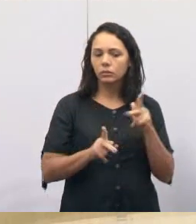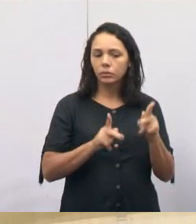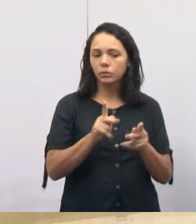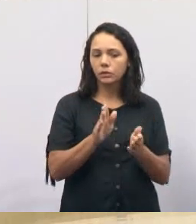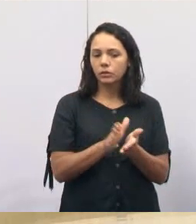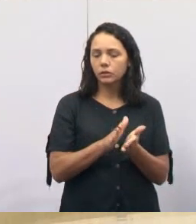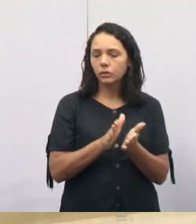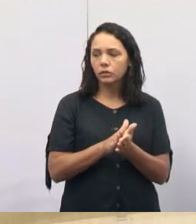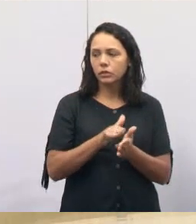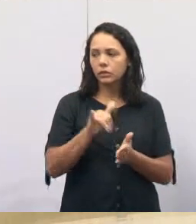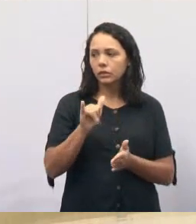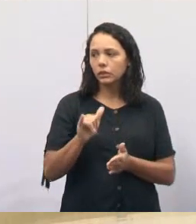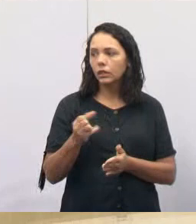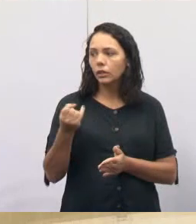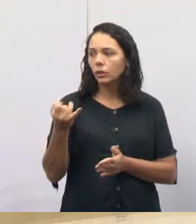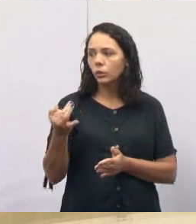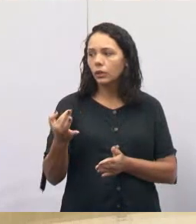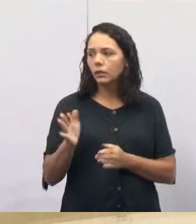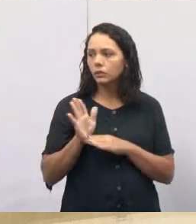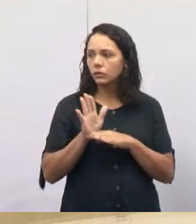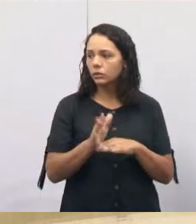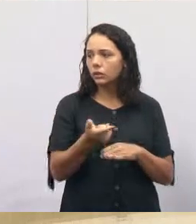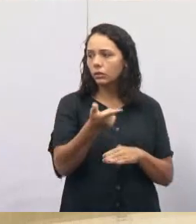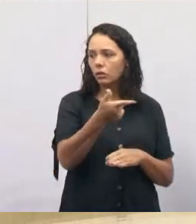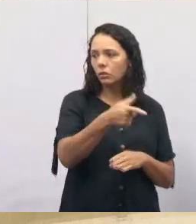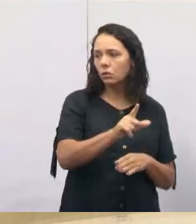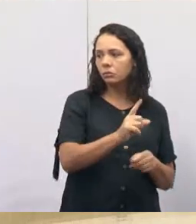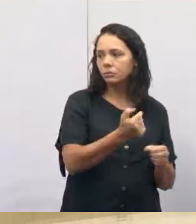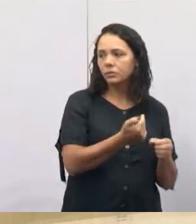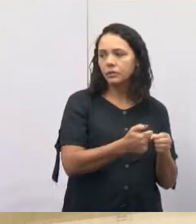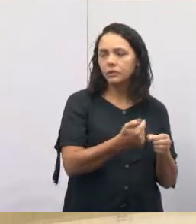e quantos são para outras cidades?